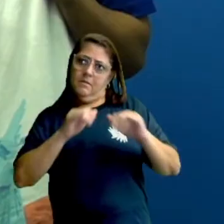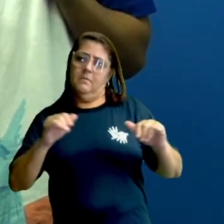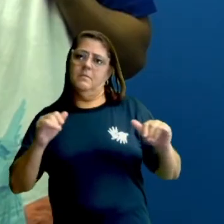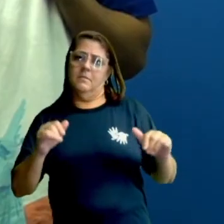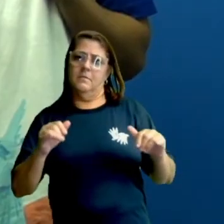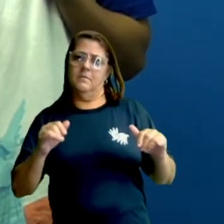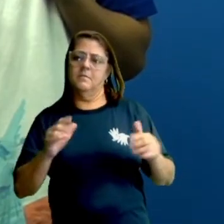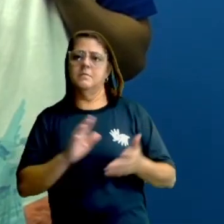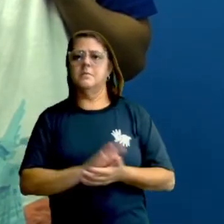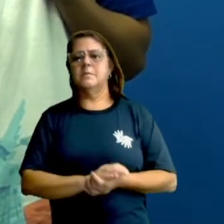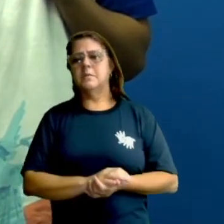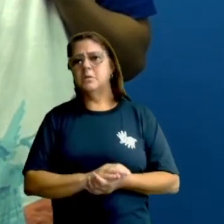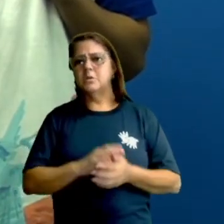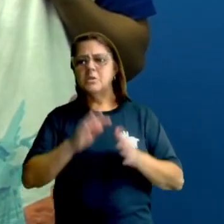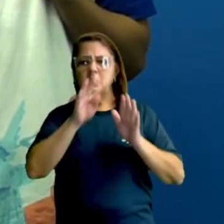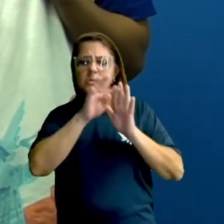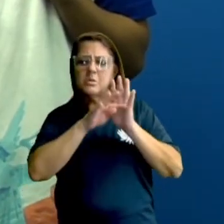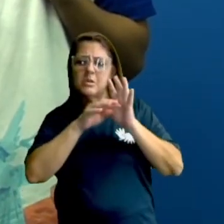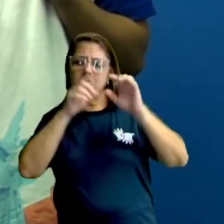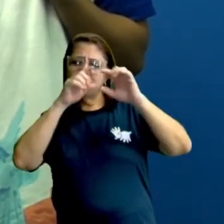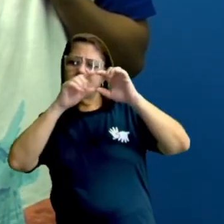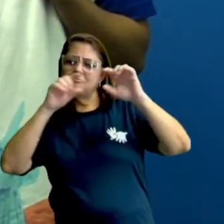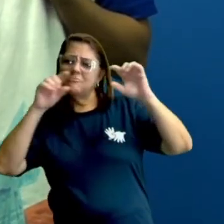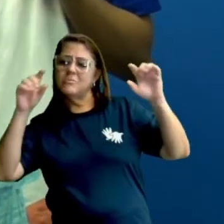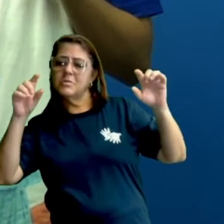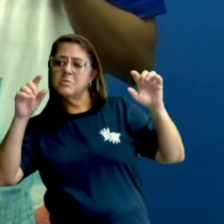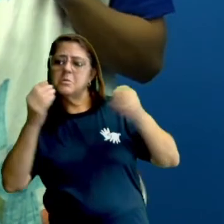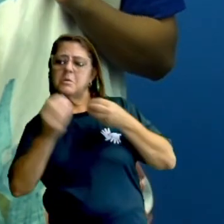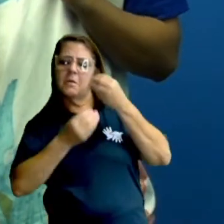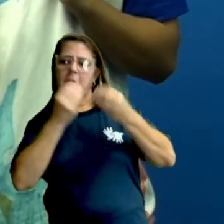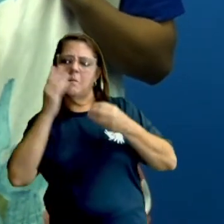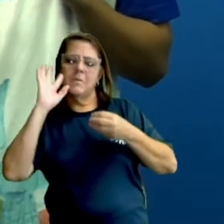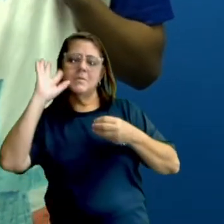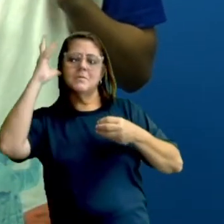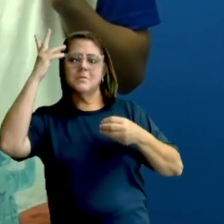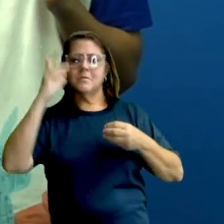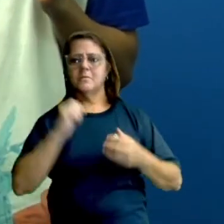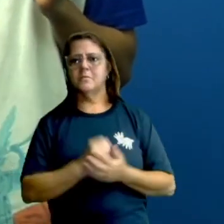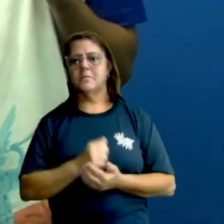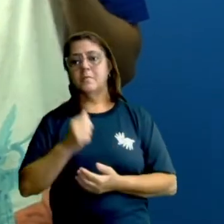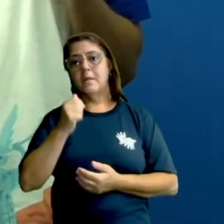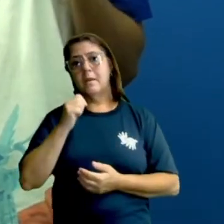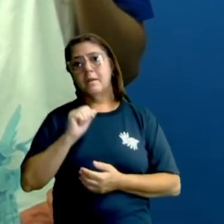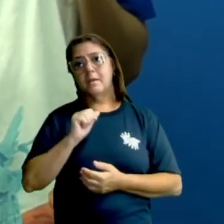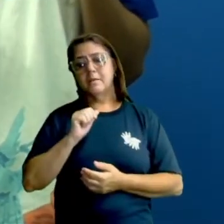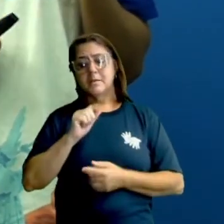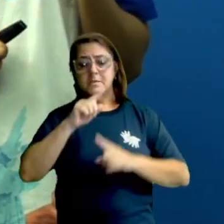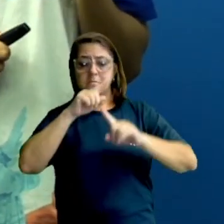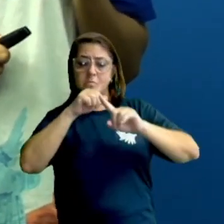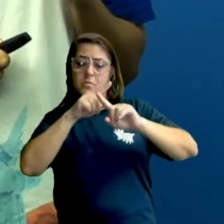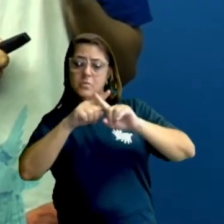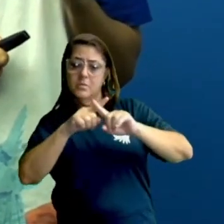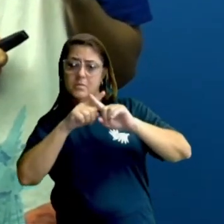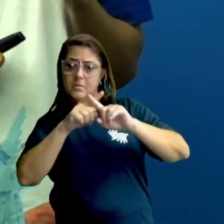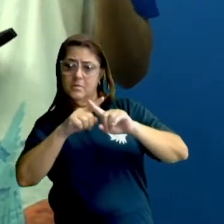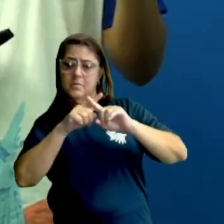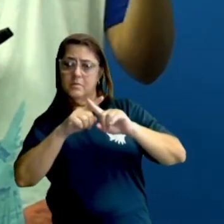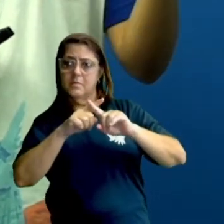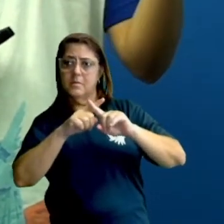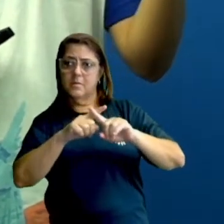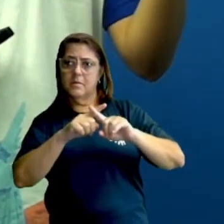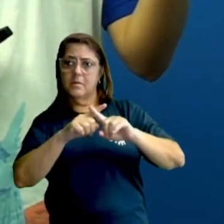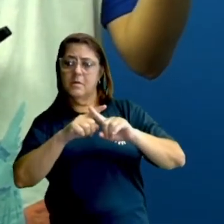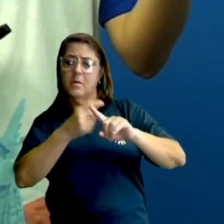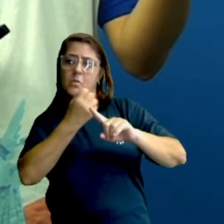no problema que a gente pode chegar numa resolução. Veja só, ela disse que se multiplicar